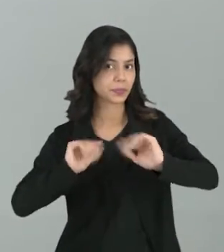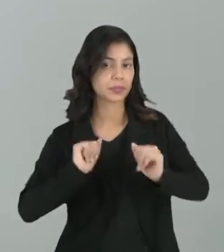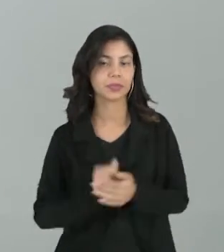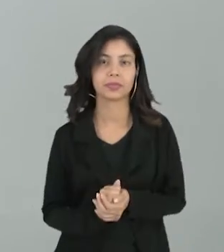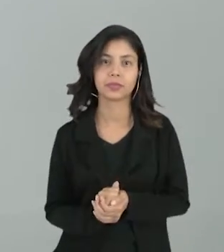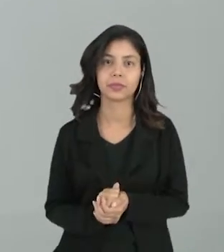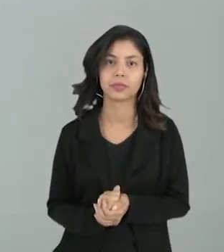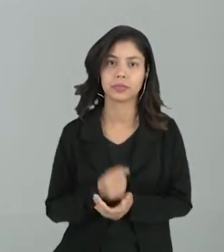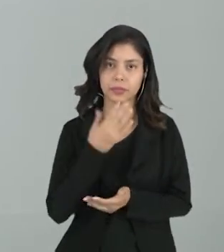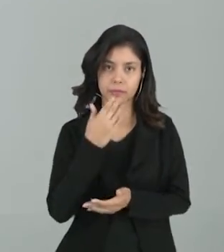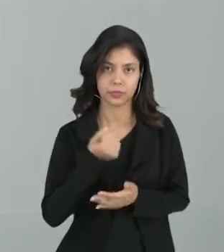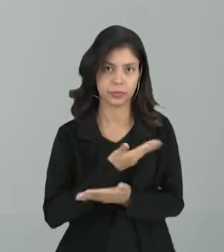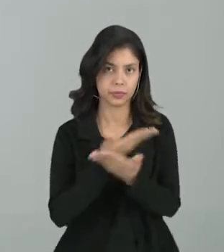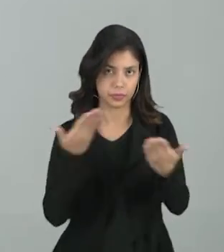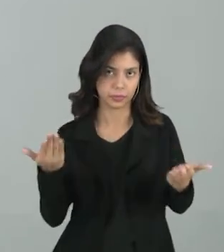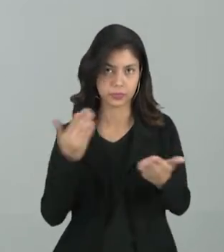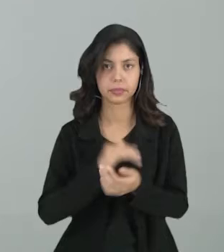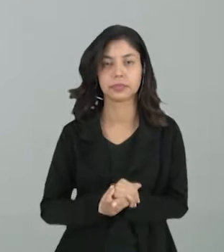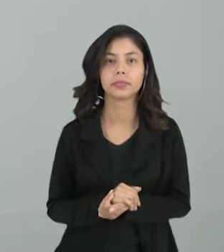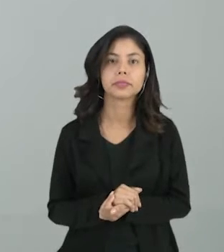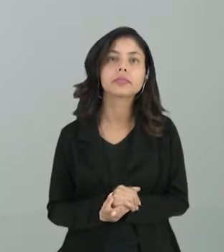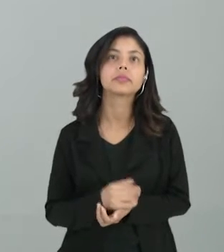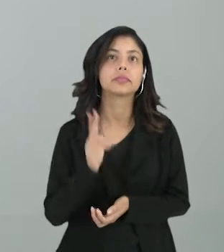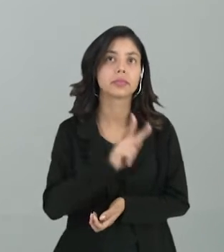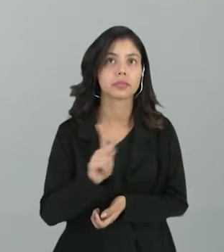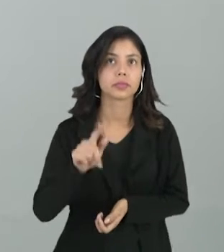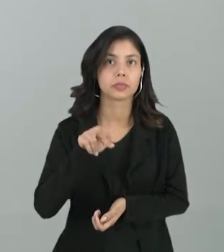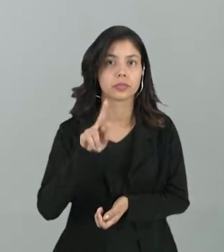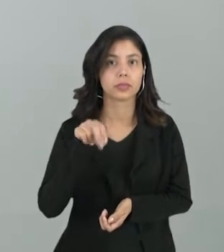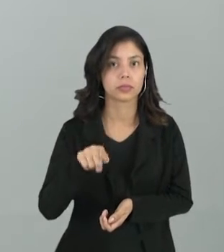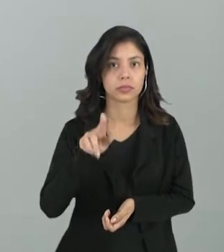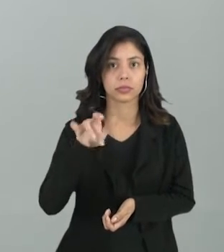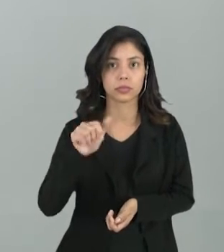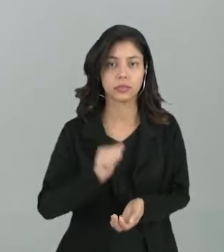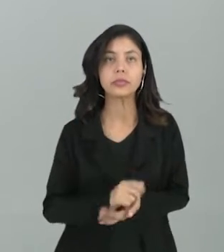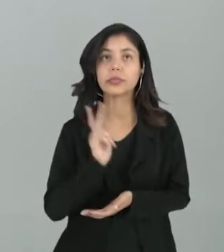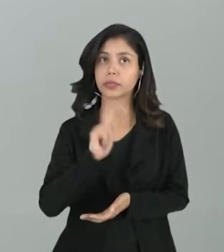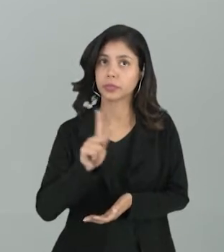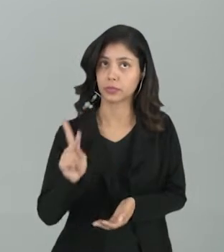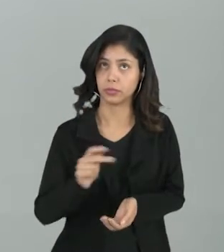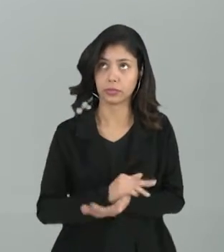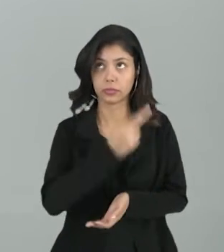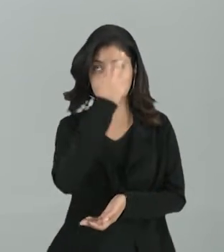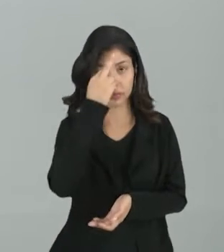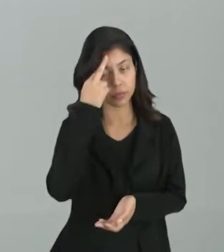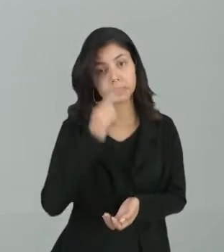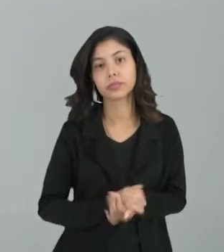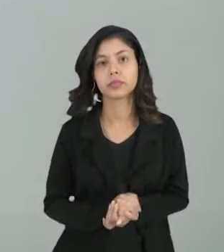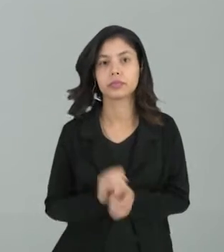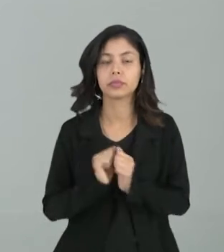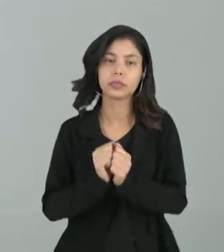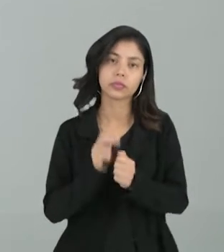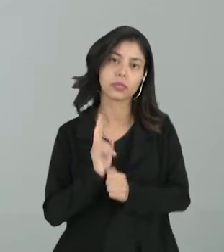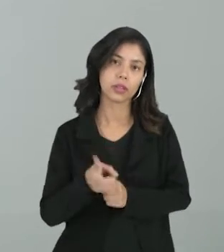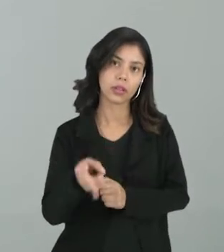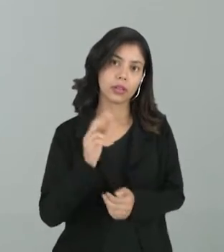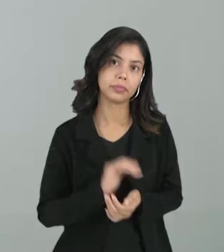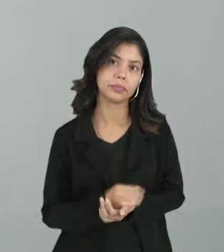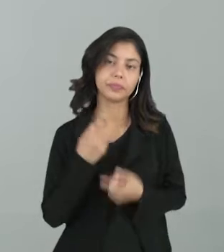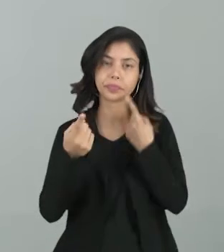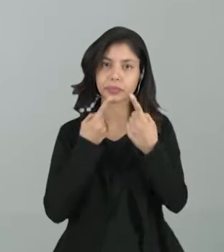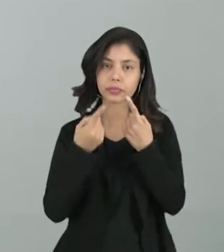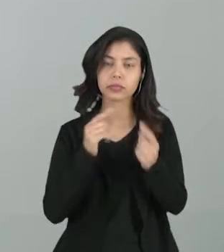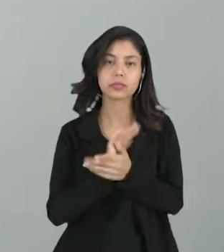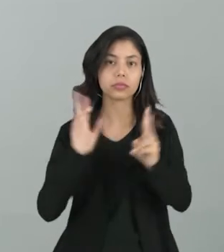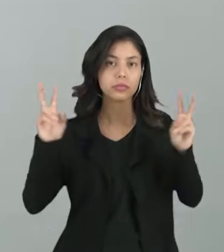Olá, gente! Tudo bem com vocês? Sou professora Keila Batista, professora de História. Estou aqui para nós continuarmos discutindo